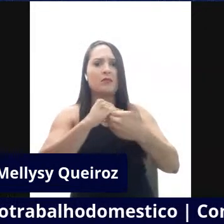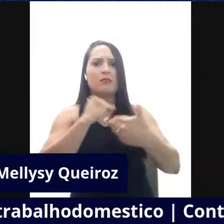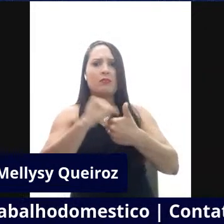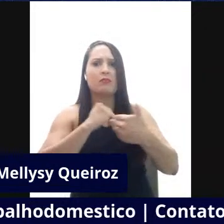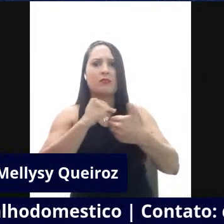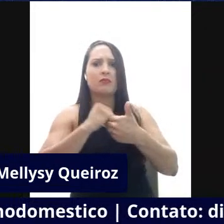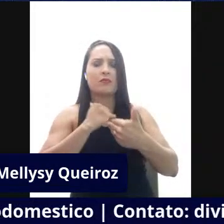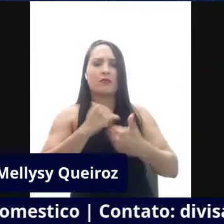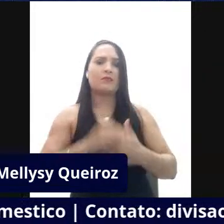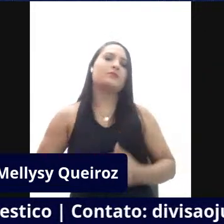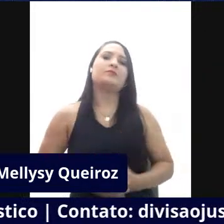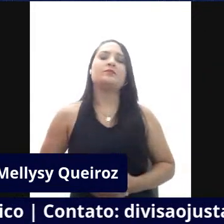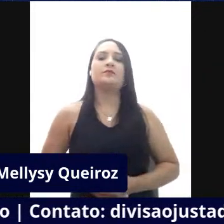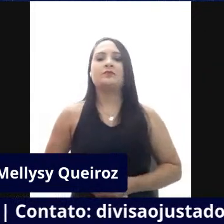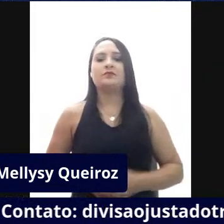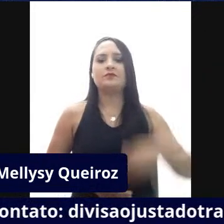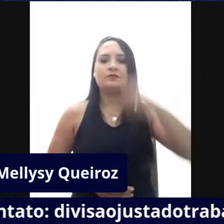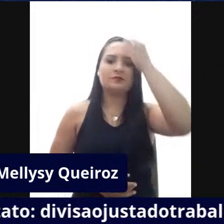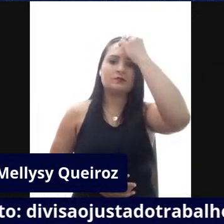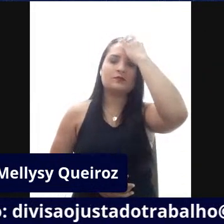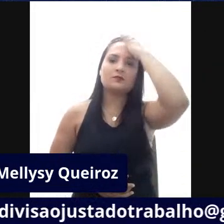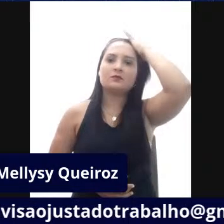E a gente precisa